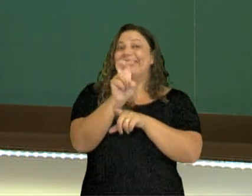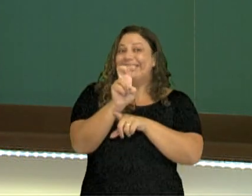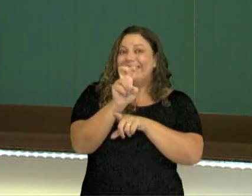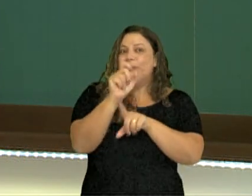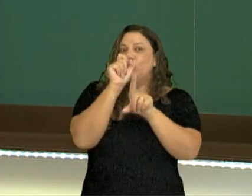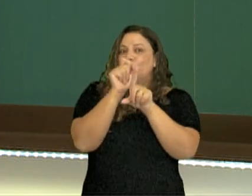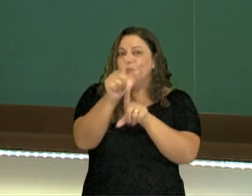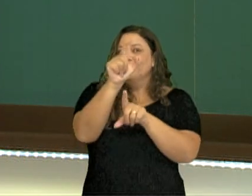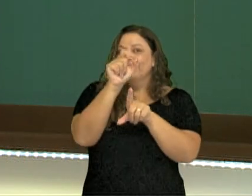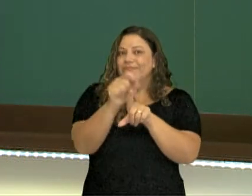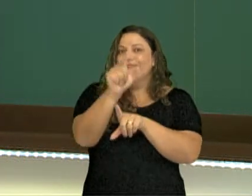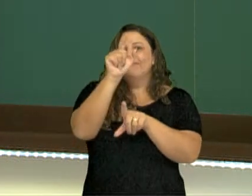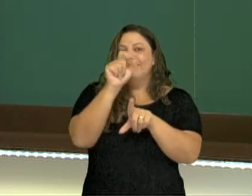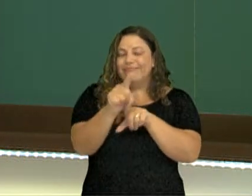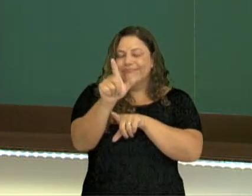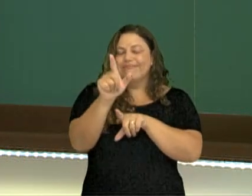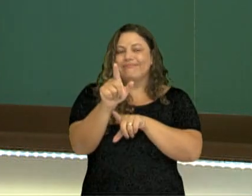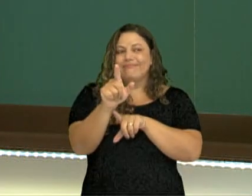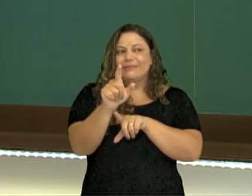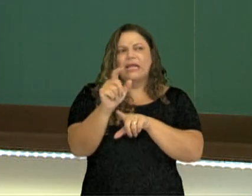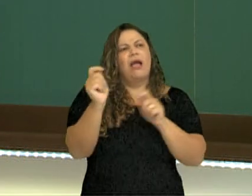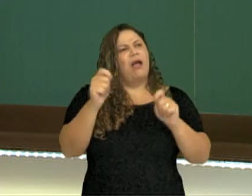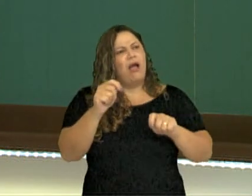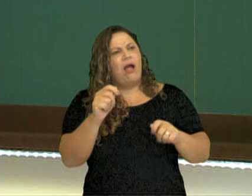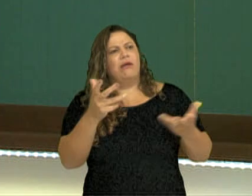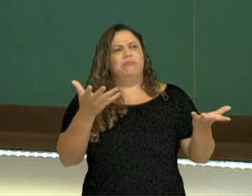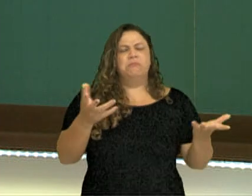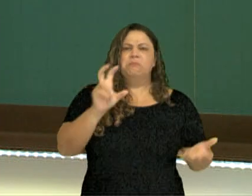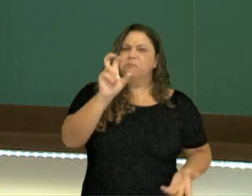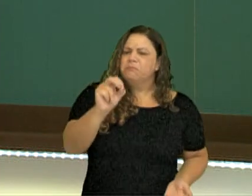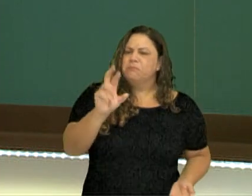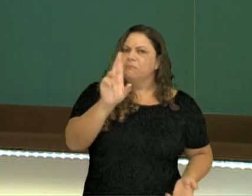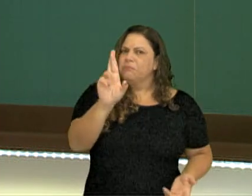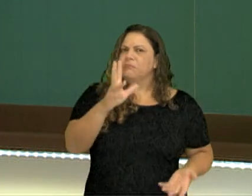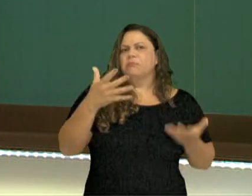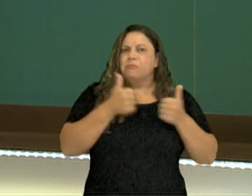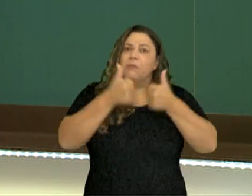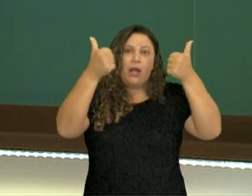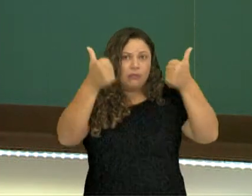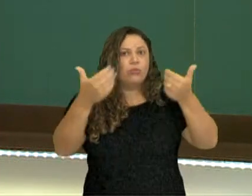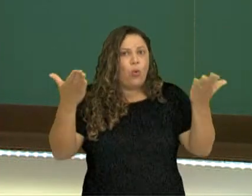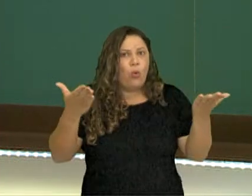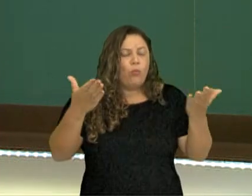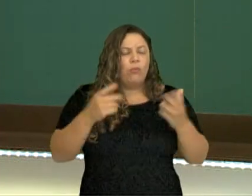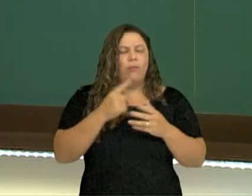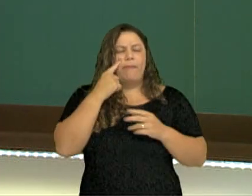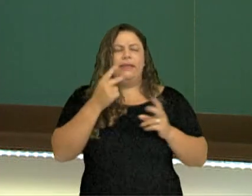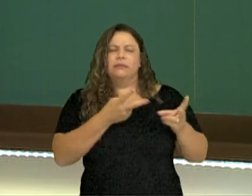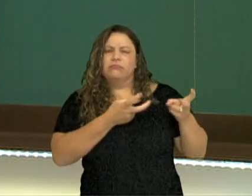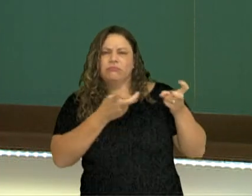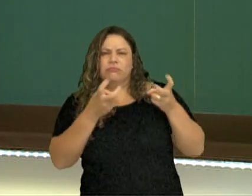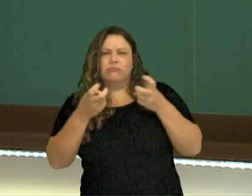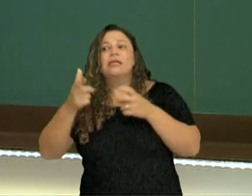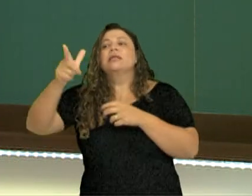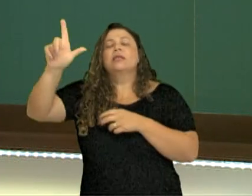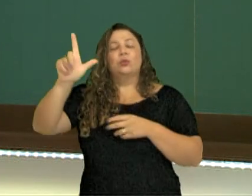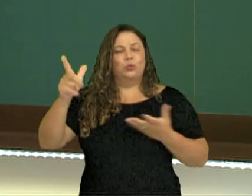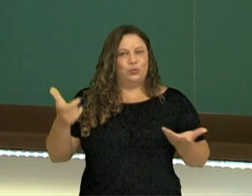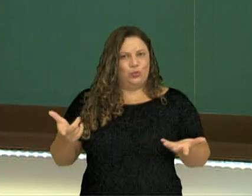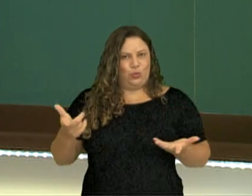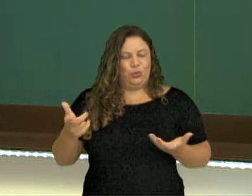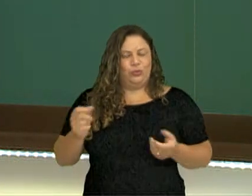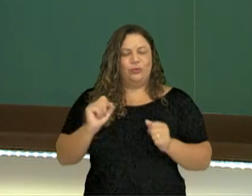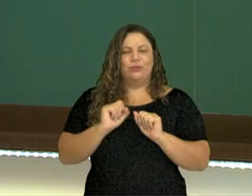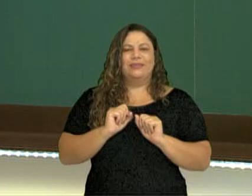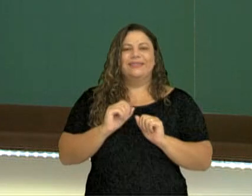de R$50. Parece uma boa, né? Mas a gente tem que analisar as outras despesas que ela tem. A receita a